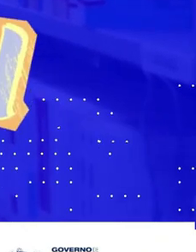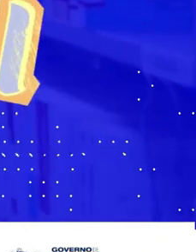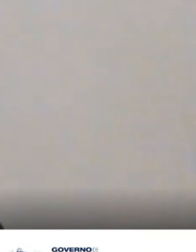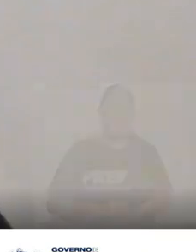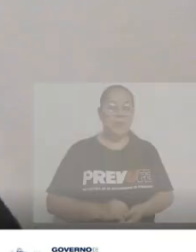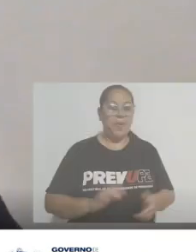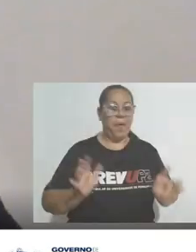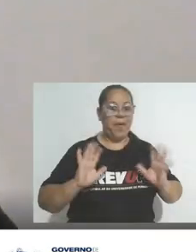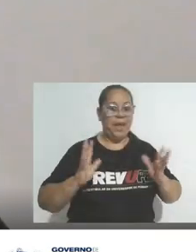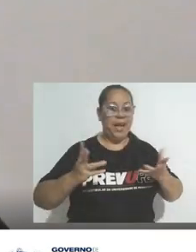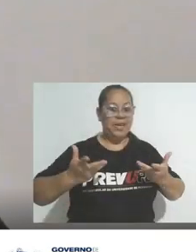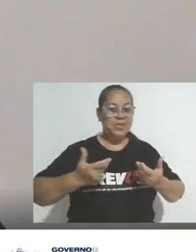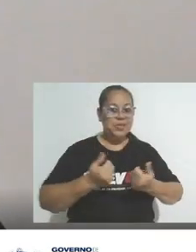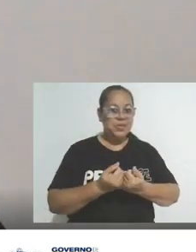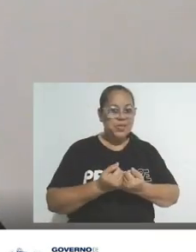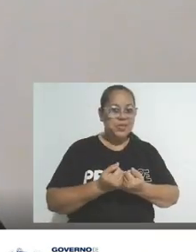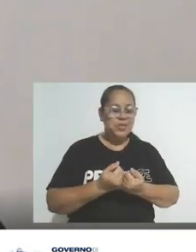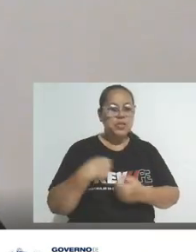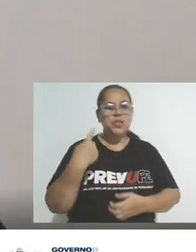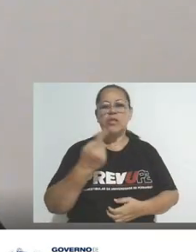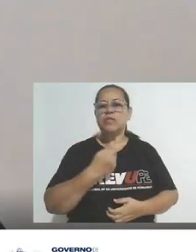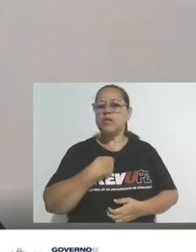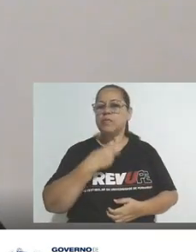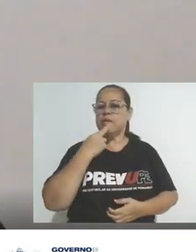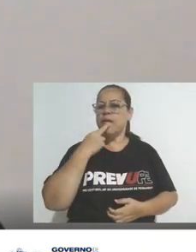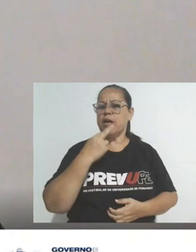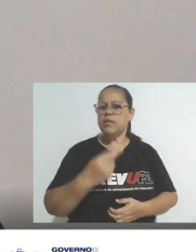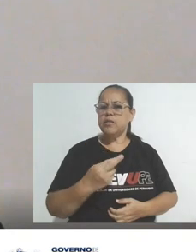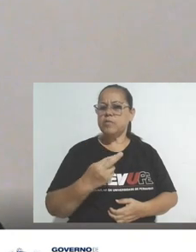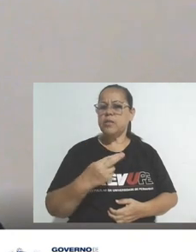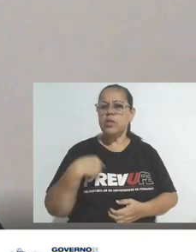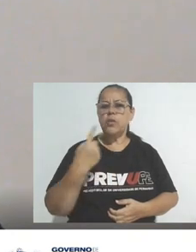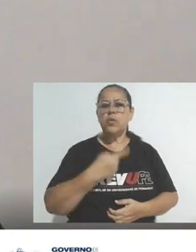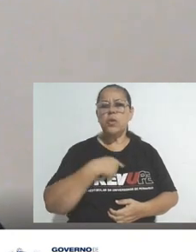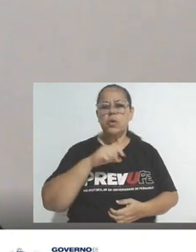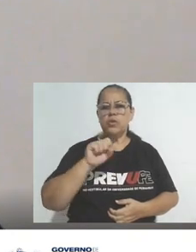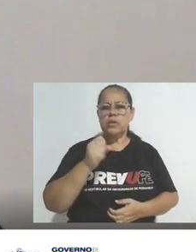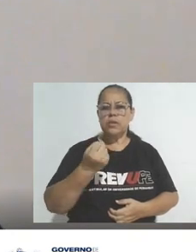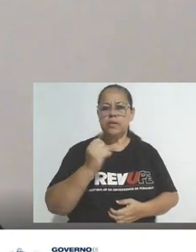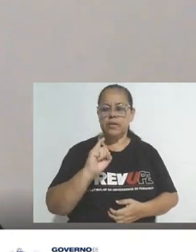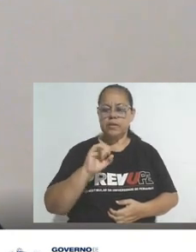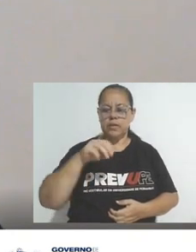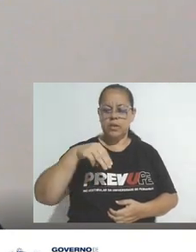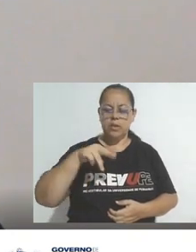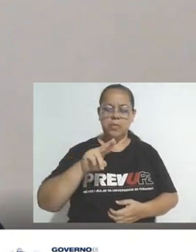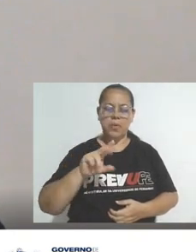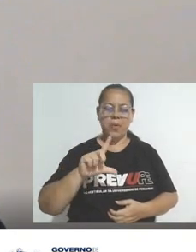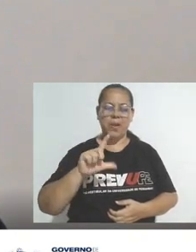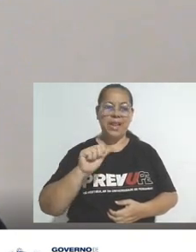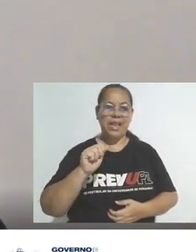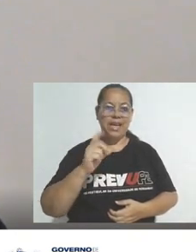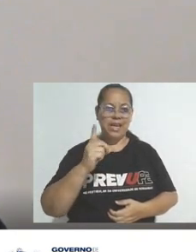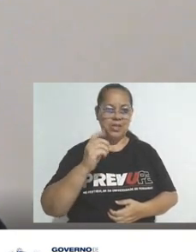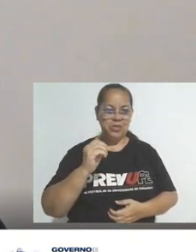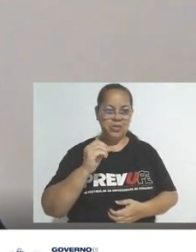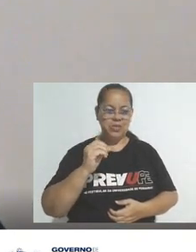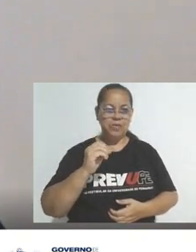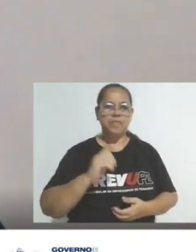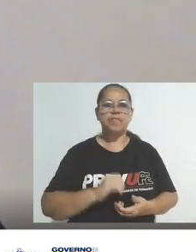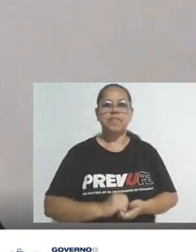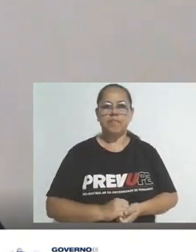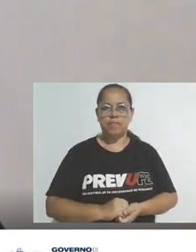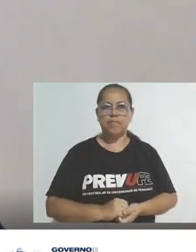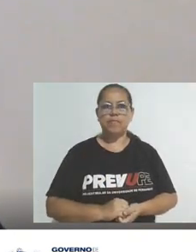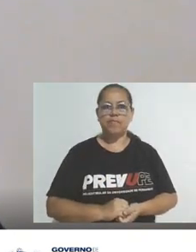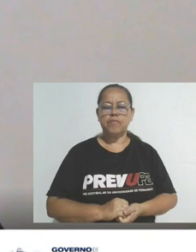Olá pessoal vamos a solução do nosso simulado vou